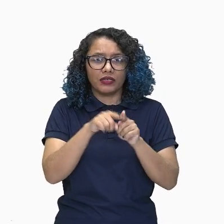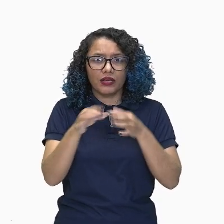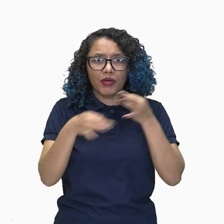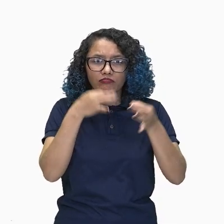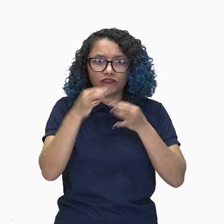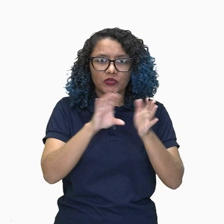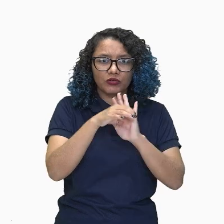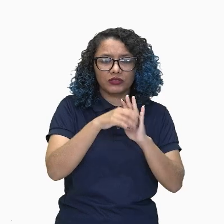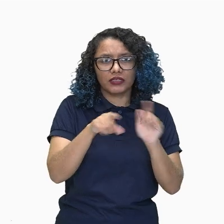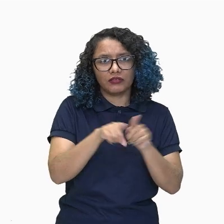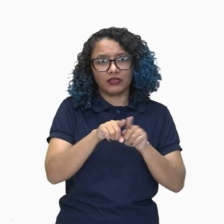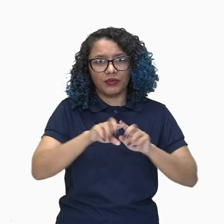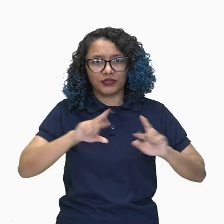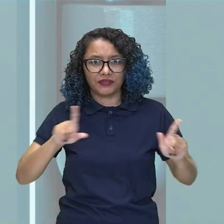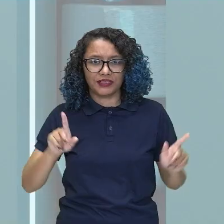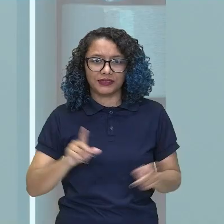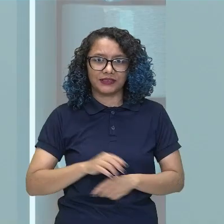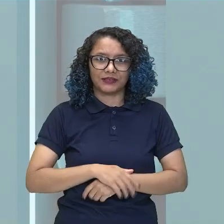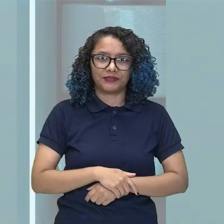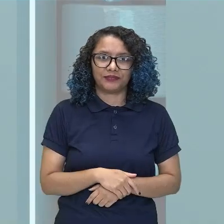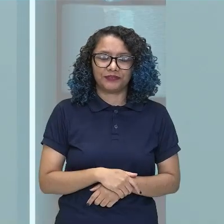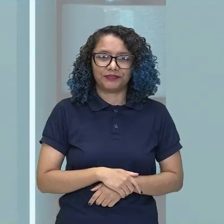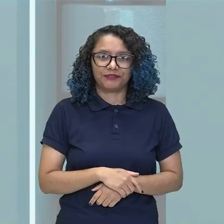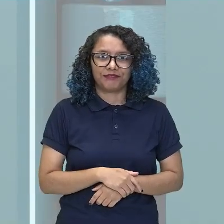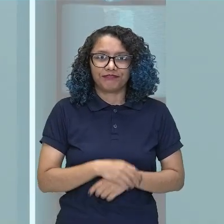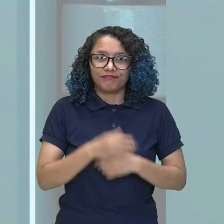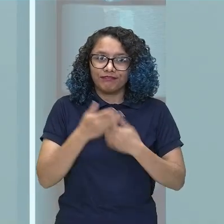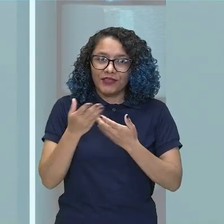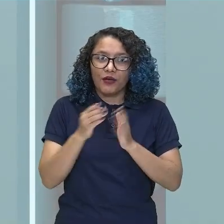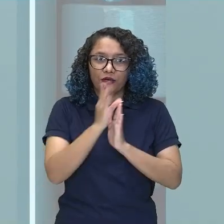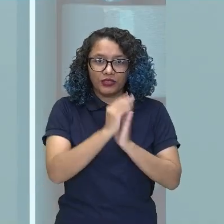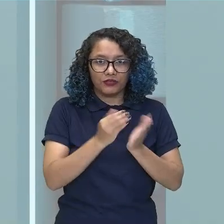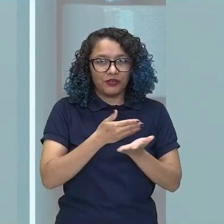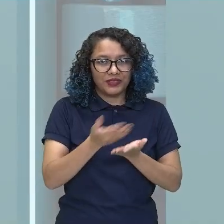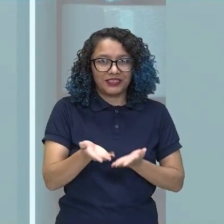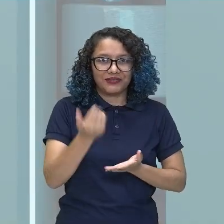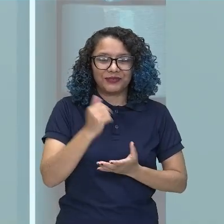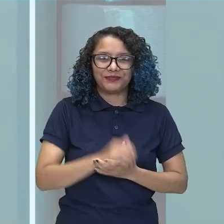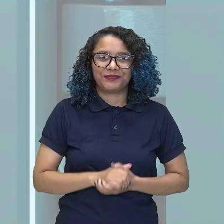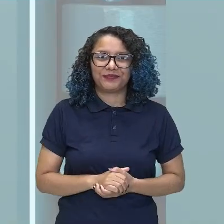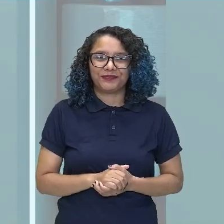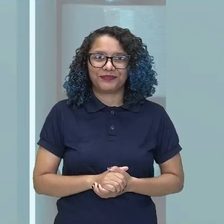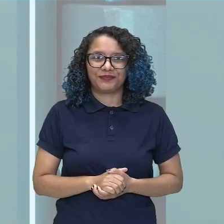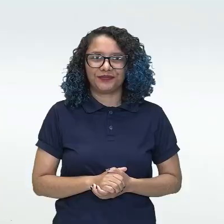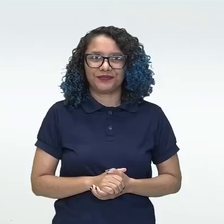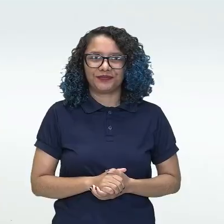conceito e diferença. Então, esse é o nosso conteúdo e vamos à nossa aula.